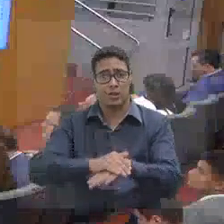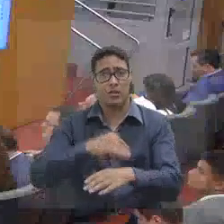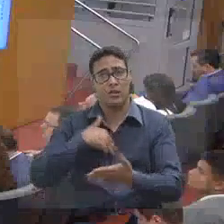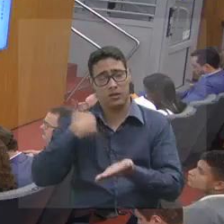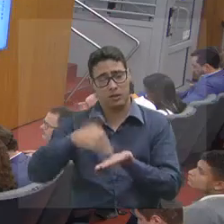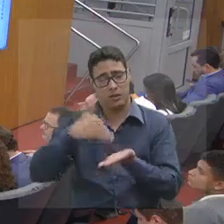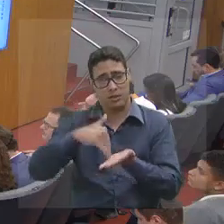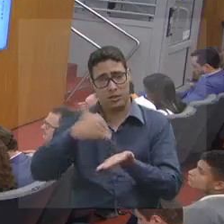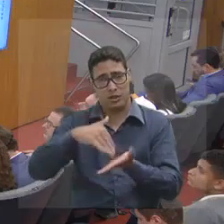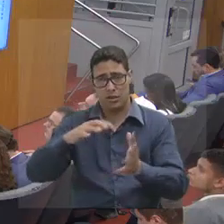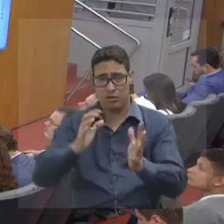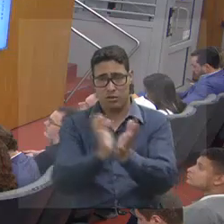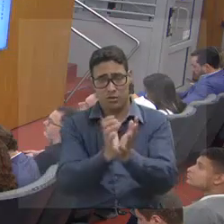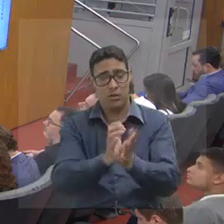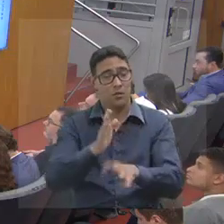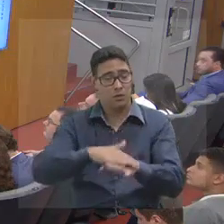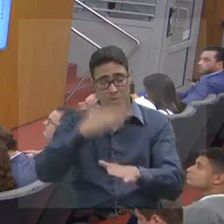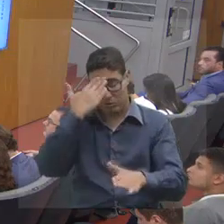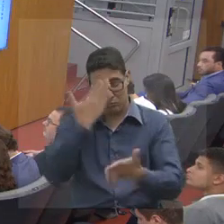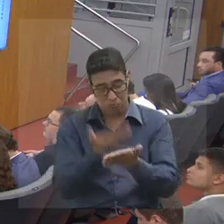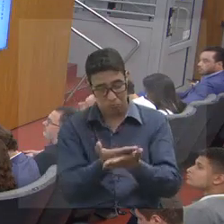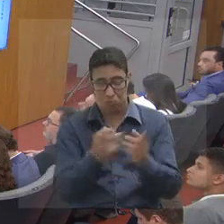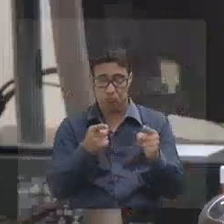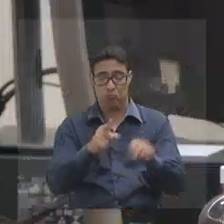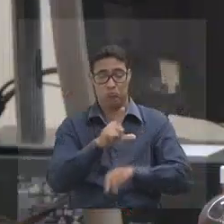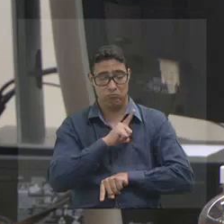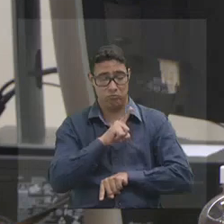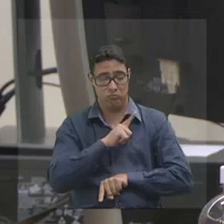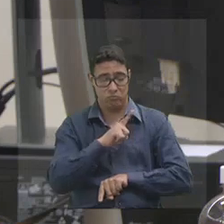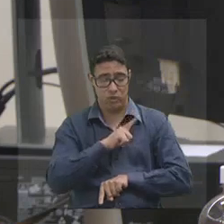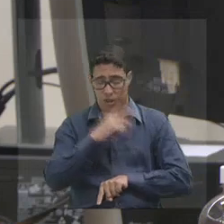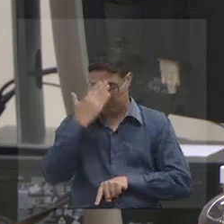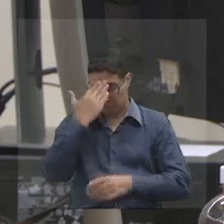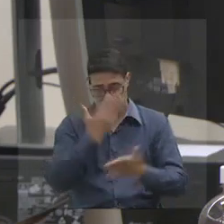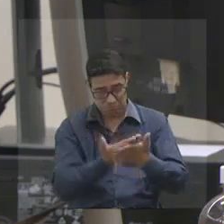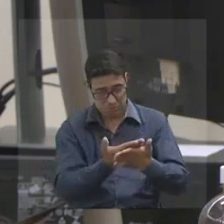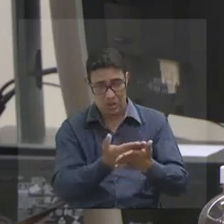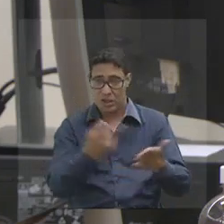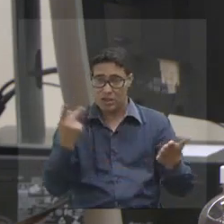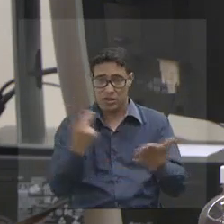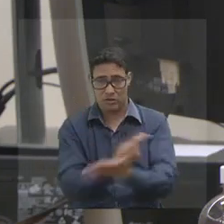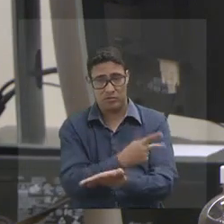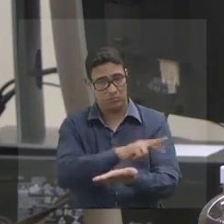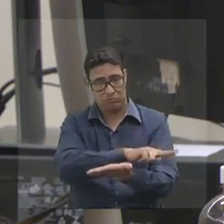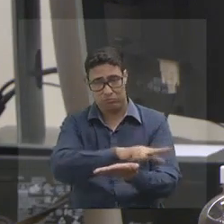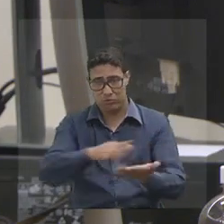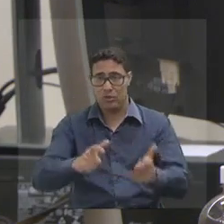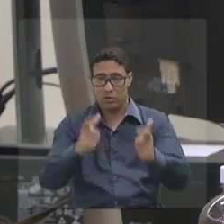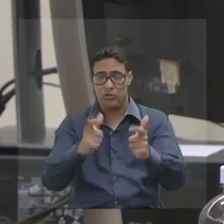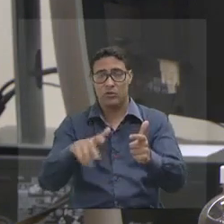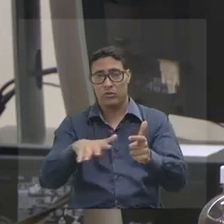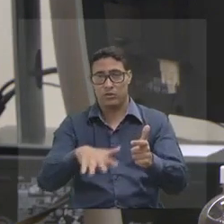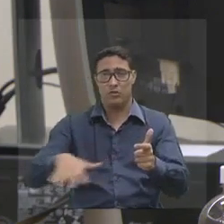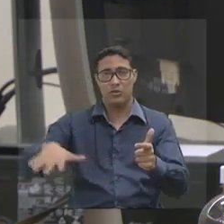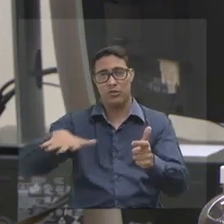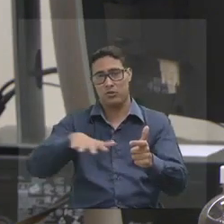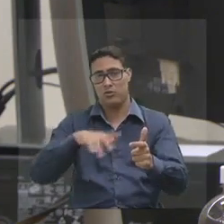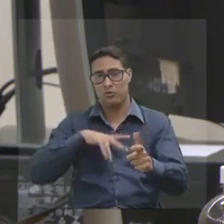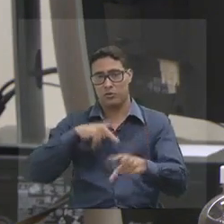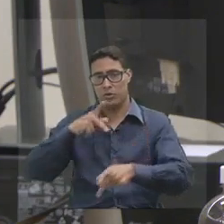eu mais deposito confiança e credibilidade nas ações para com a nossa região e para com o nosso povo